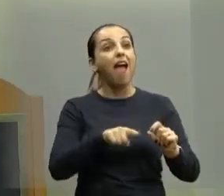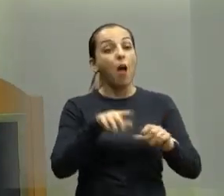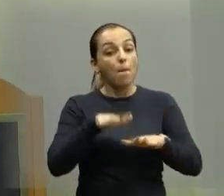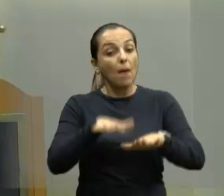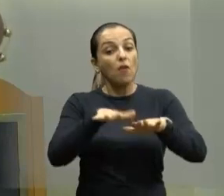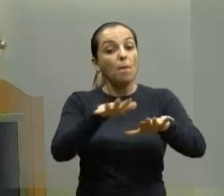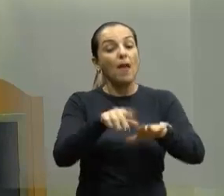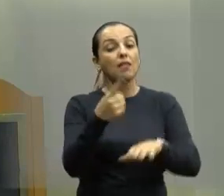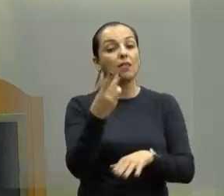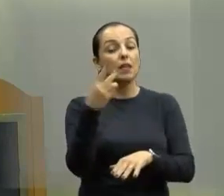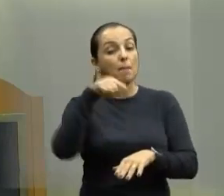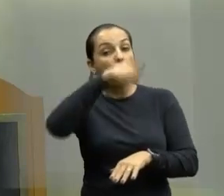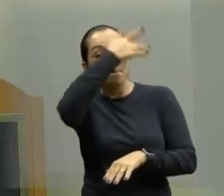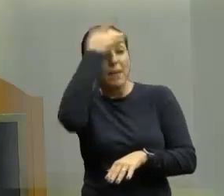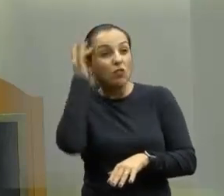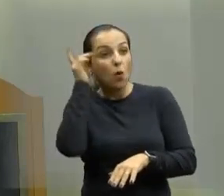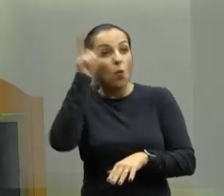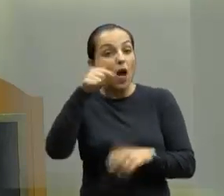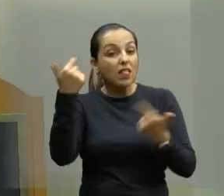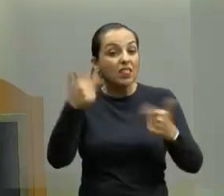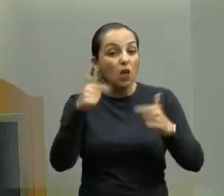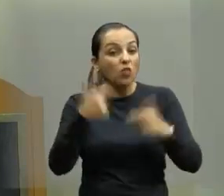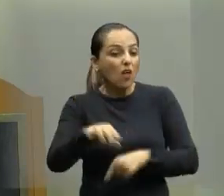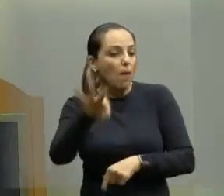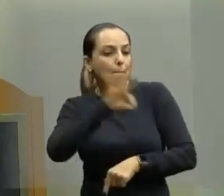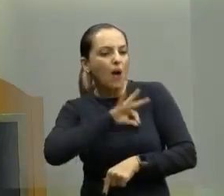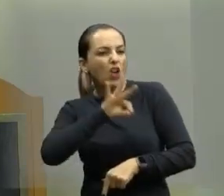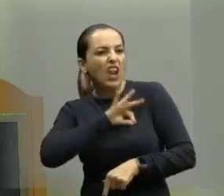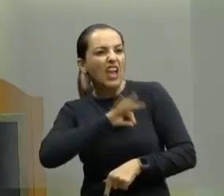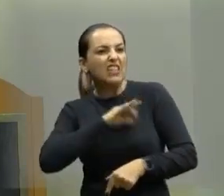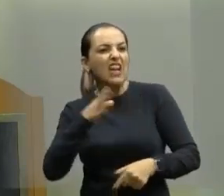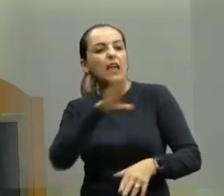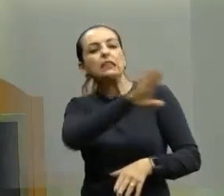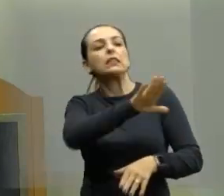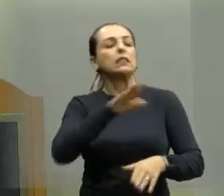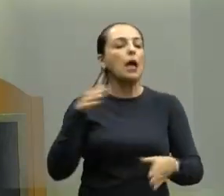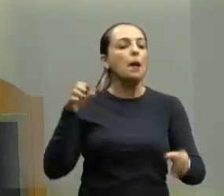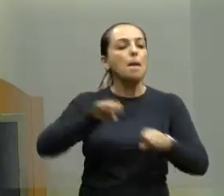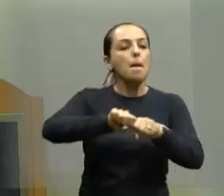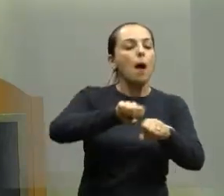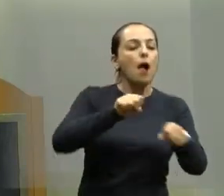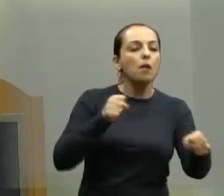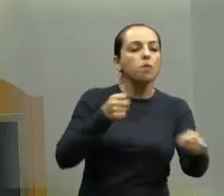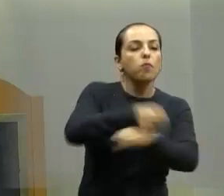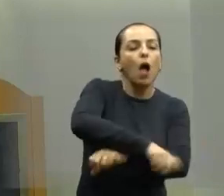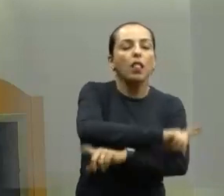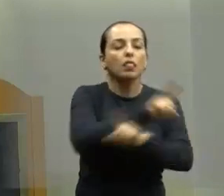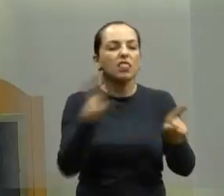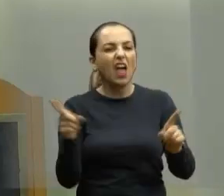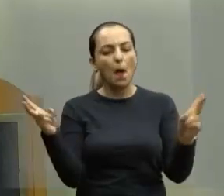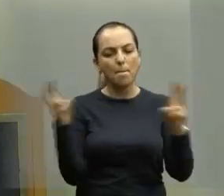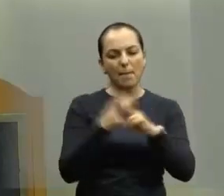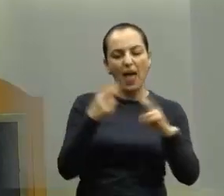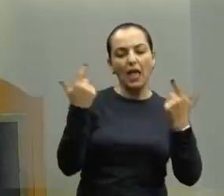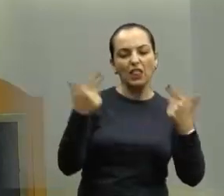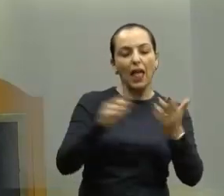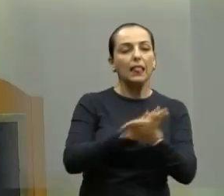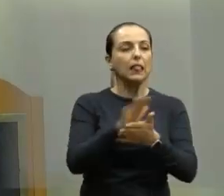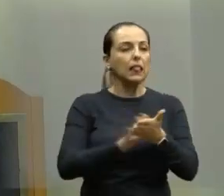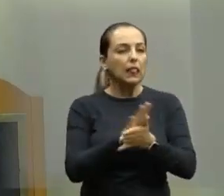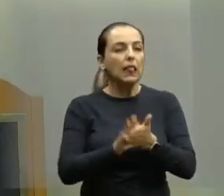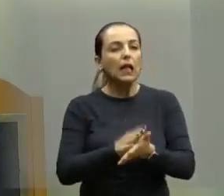uma parada com 13 mil pessoas que não teve nenhuma ocorrência de furto nenhuma ocorrência de briga né é uma parada de forma